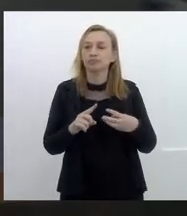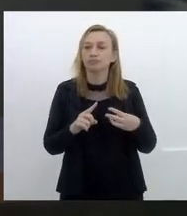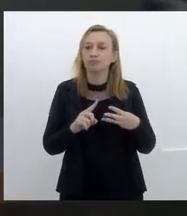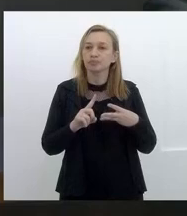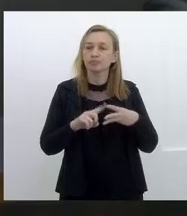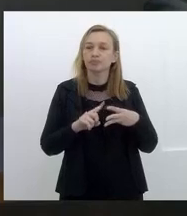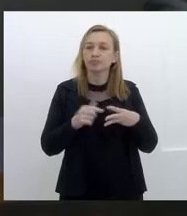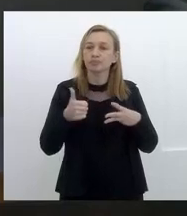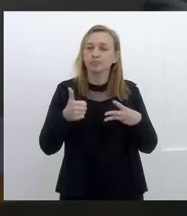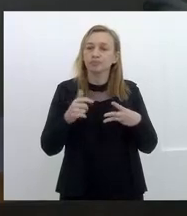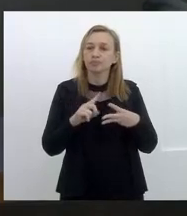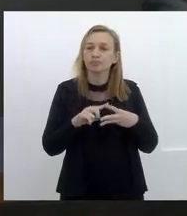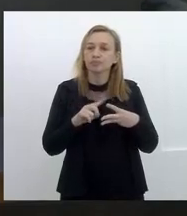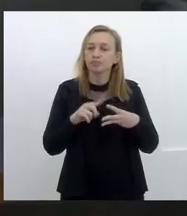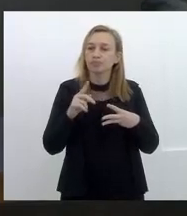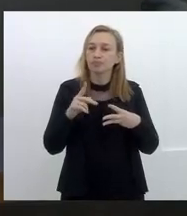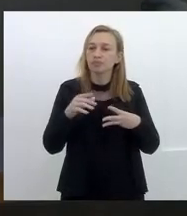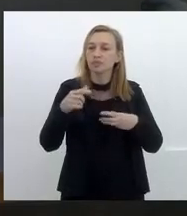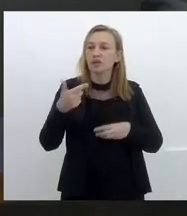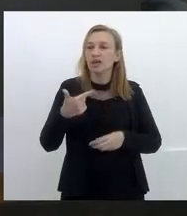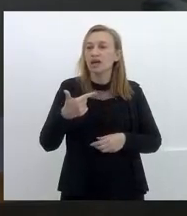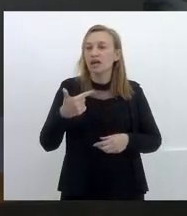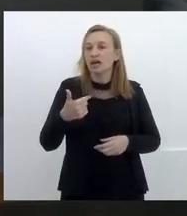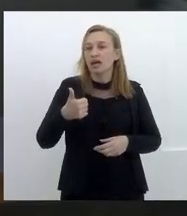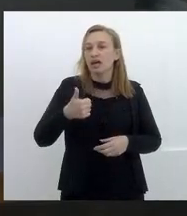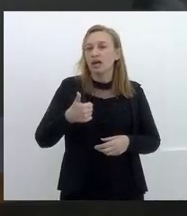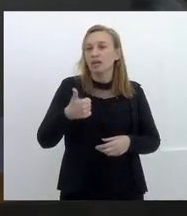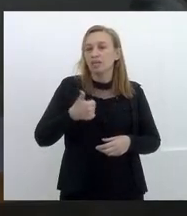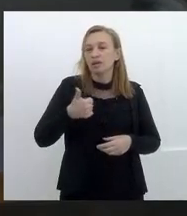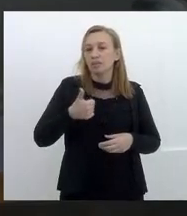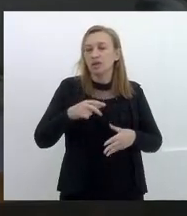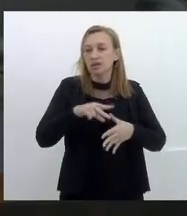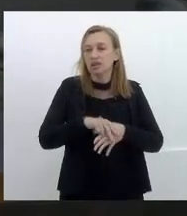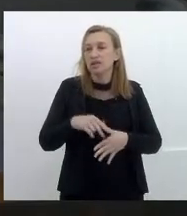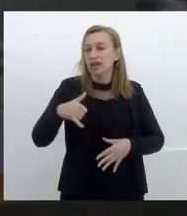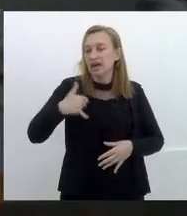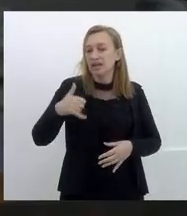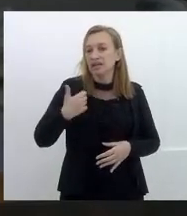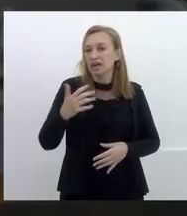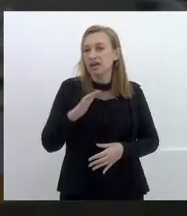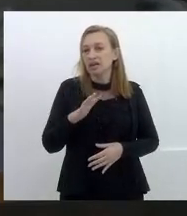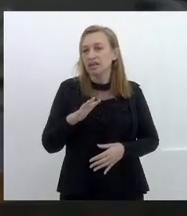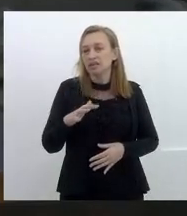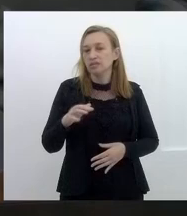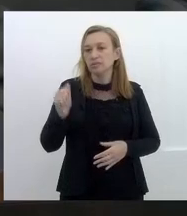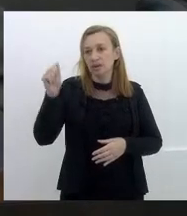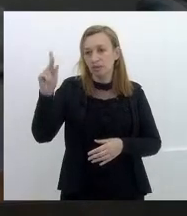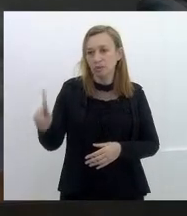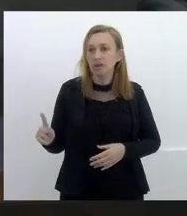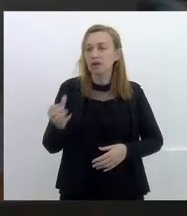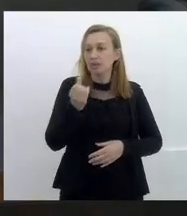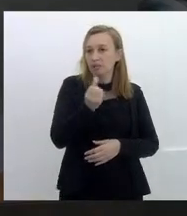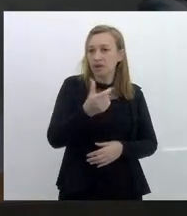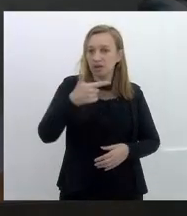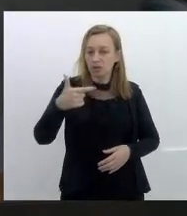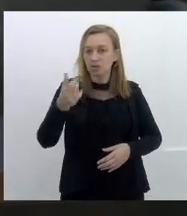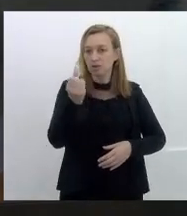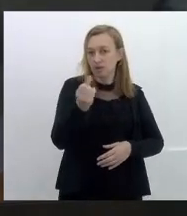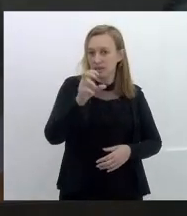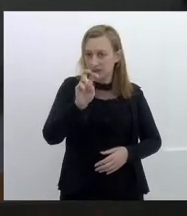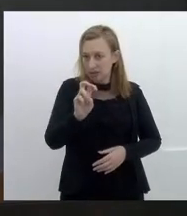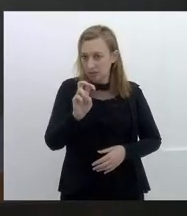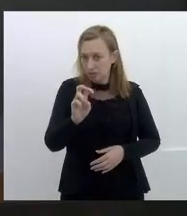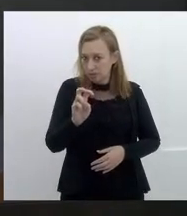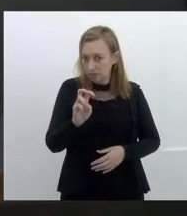diz respeito inciso primeiro a idade mínima para aposentadoria 6265